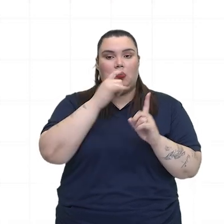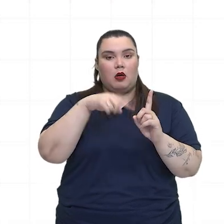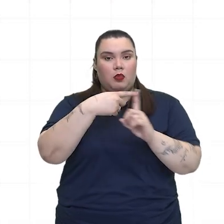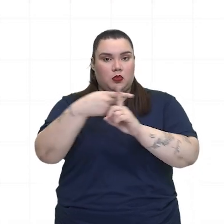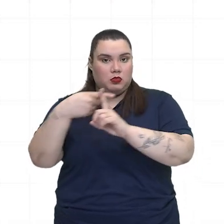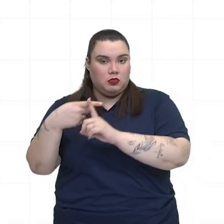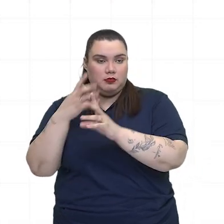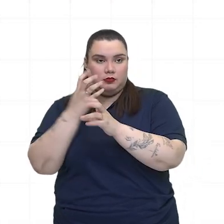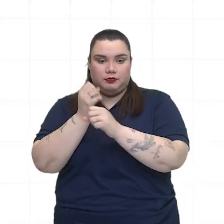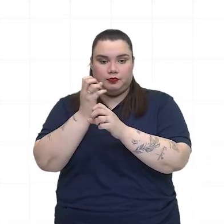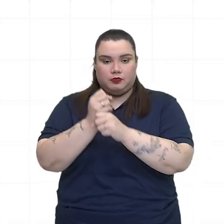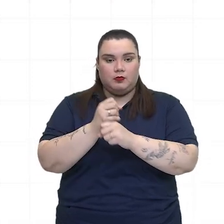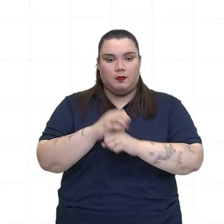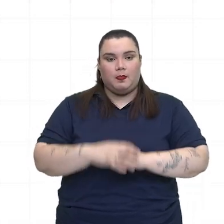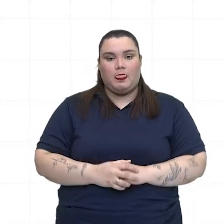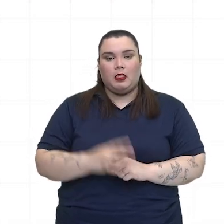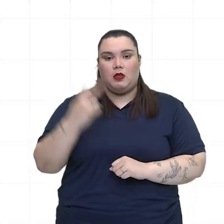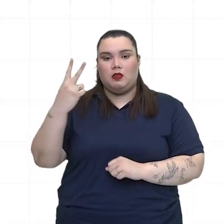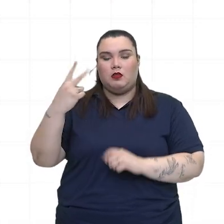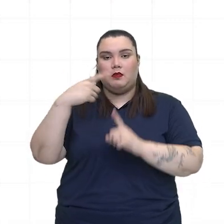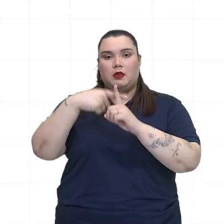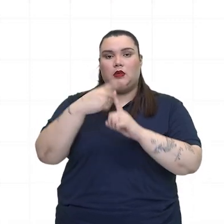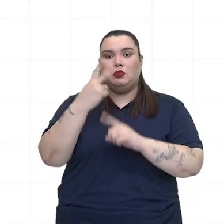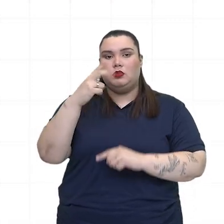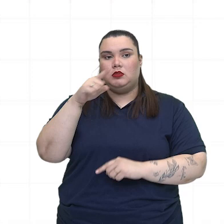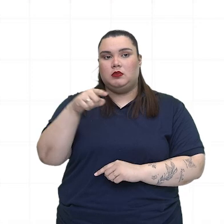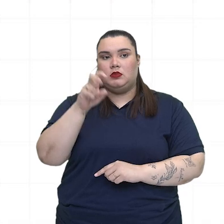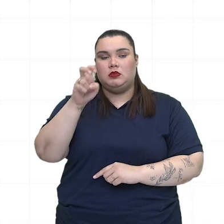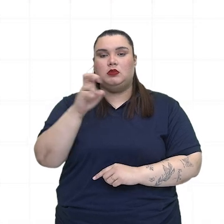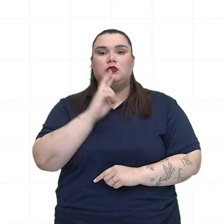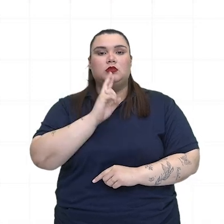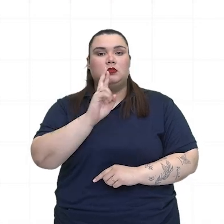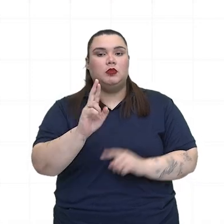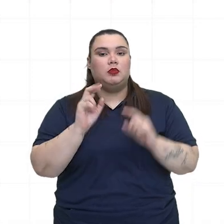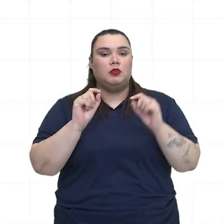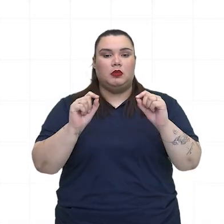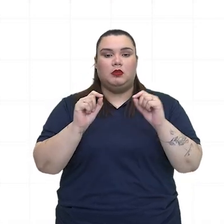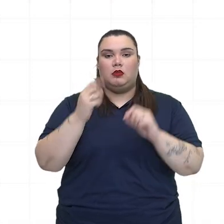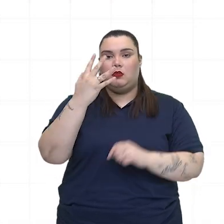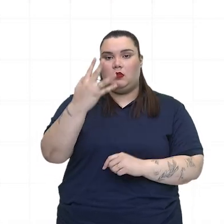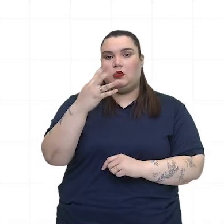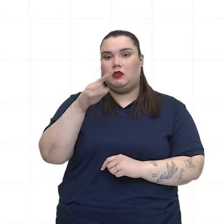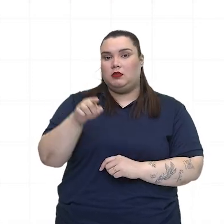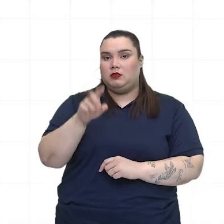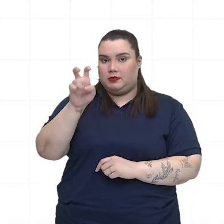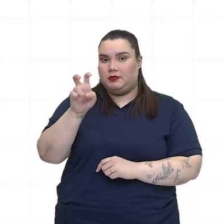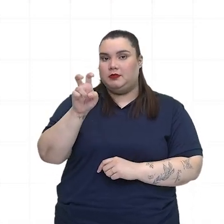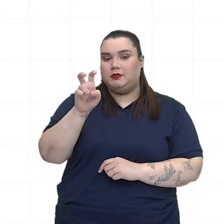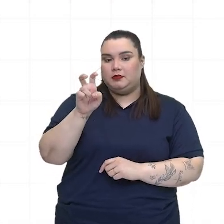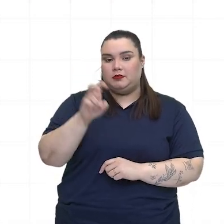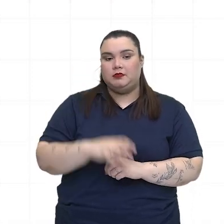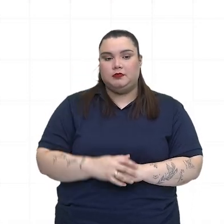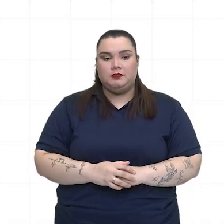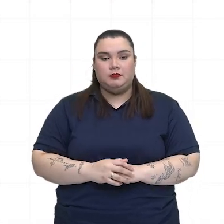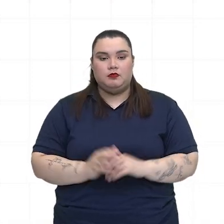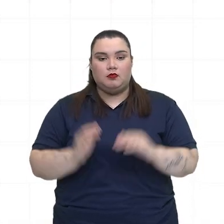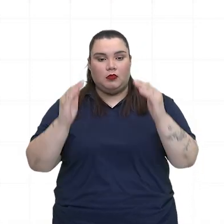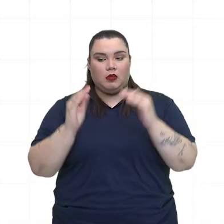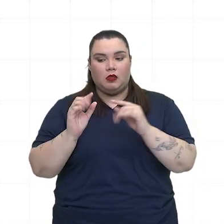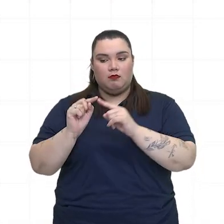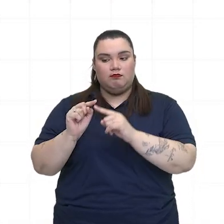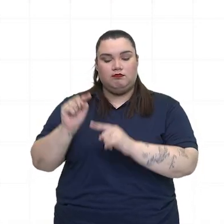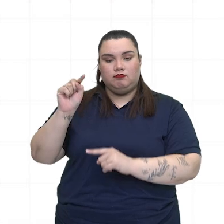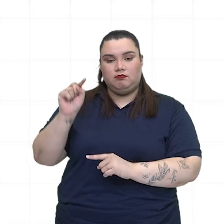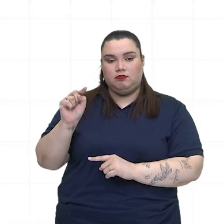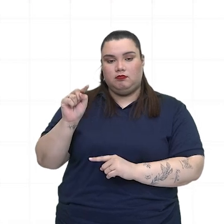né? Nós vamos ter o quê? 2 mais 2,5, então, ó, 4,5. E aqui, tem